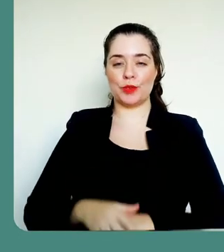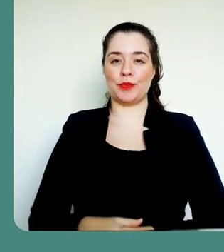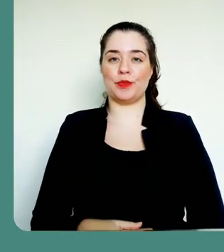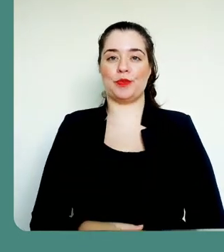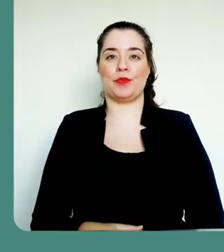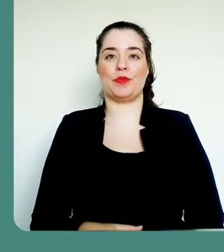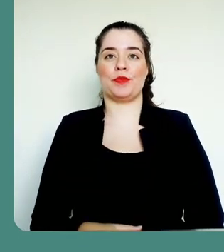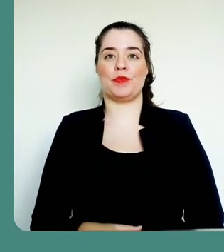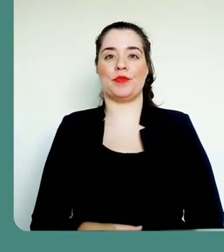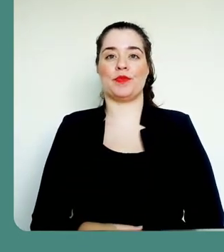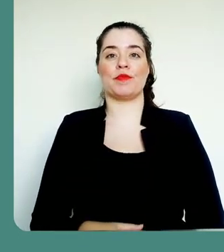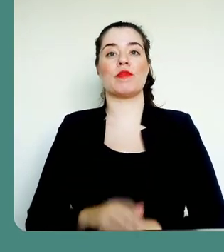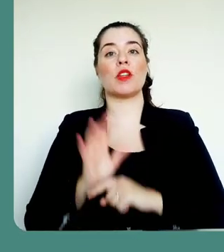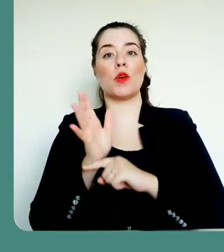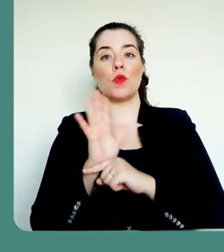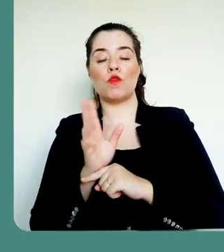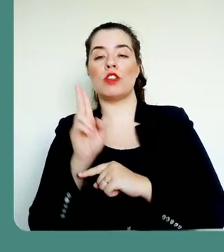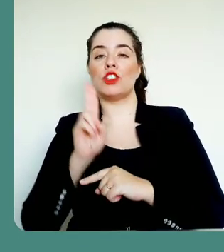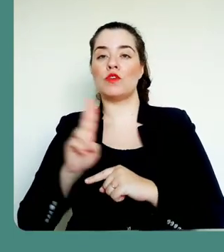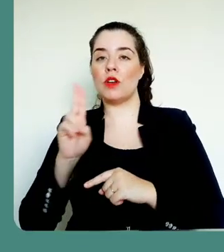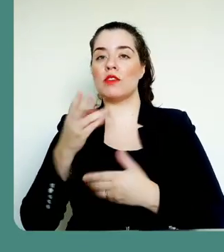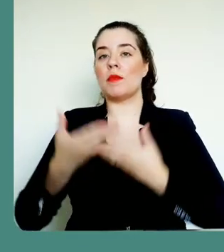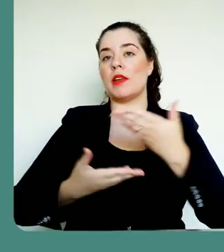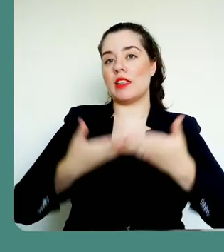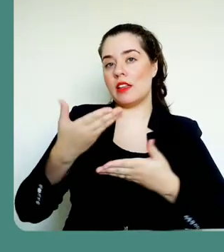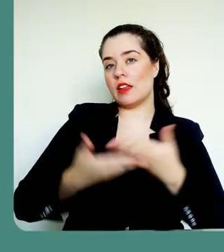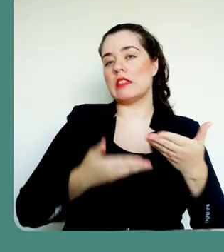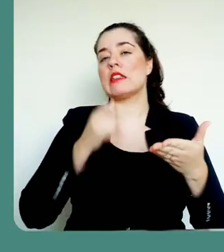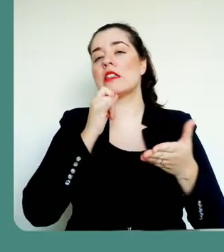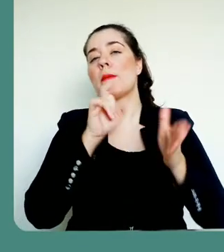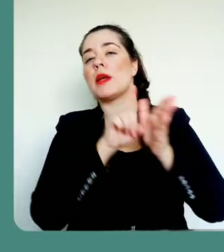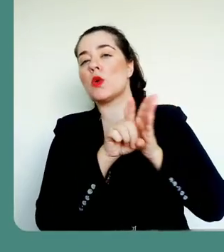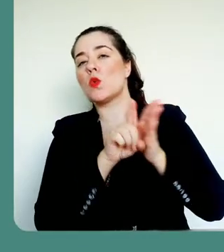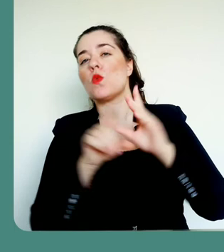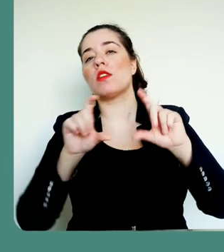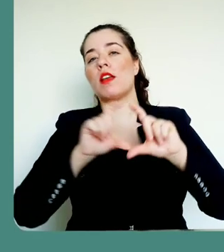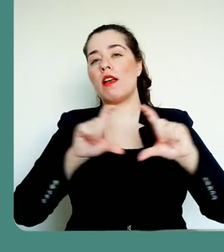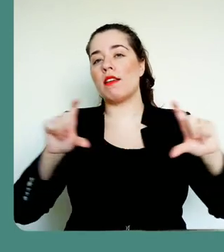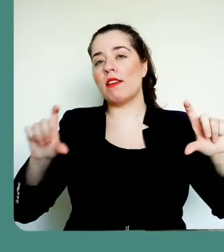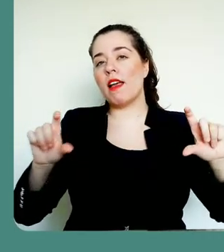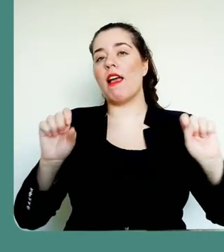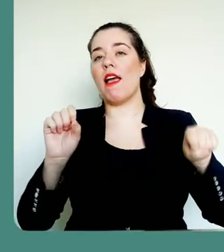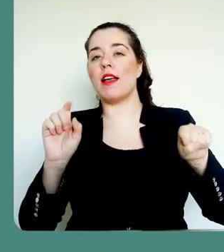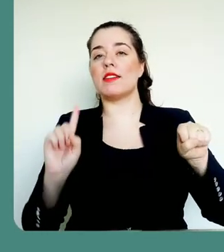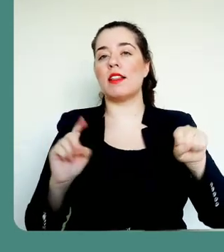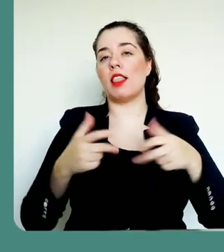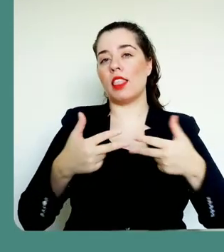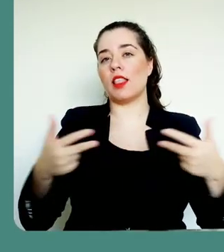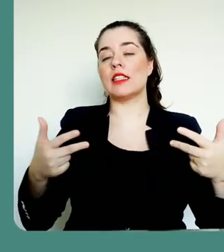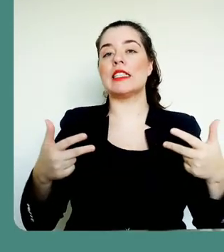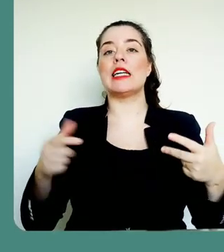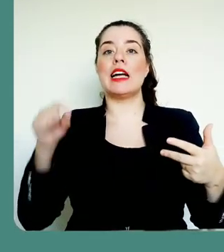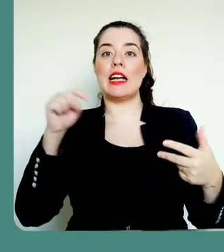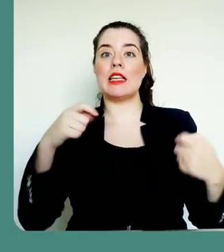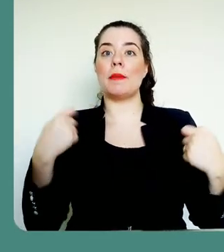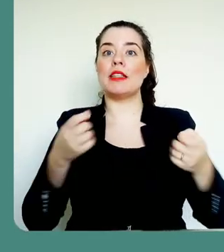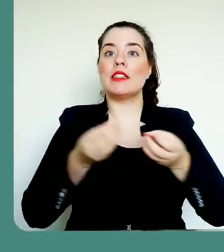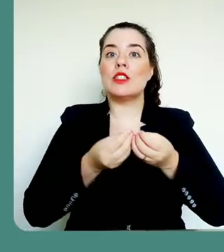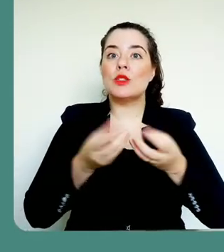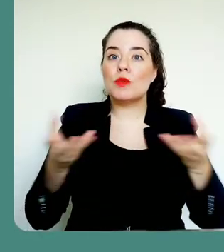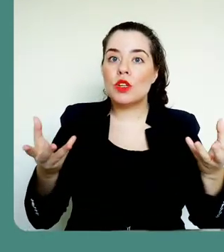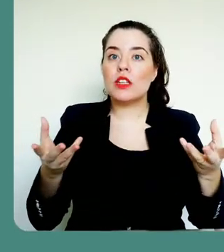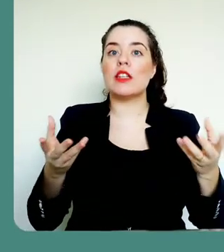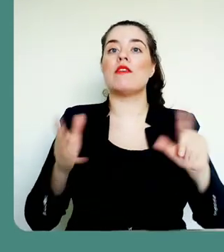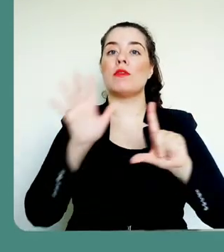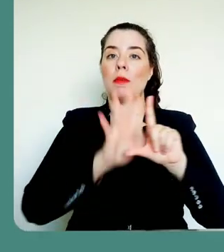Video. Os vídeos que serão utilizados para adicionar as interações, perguntas, enquetes e assim por diante,